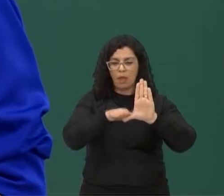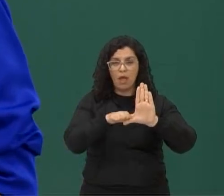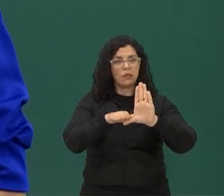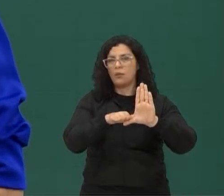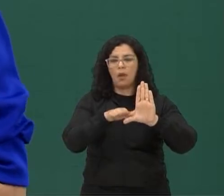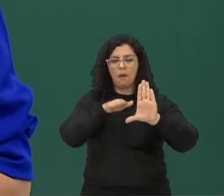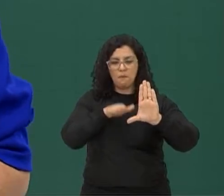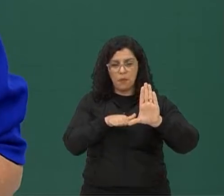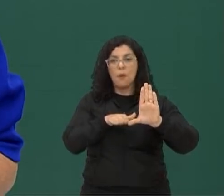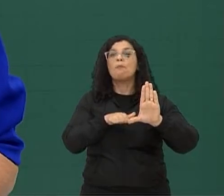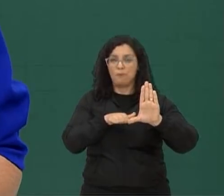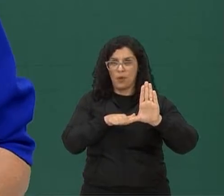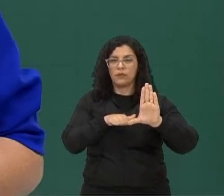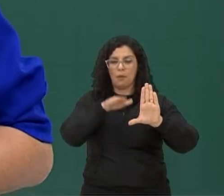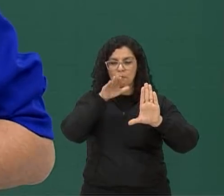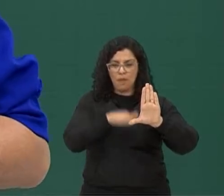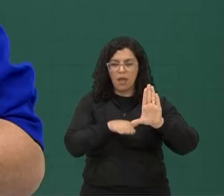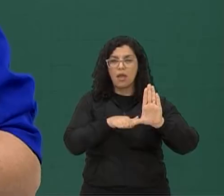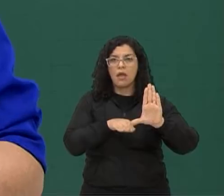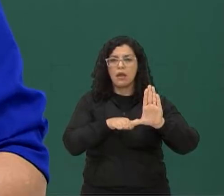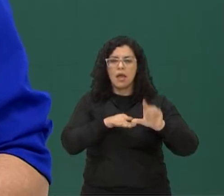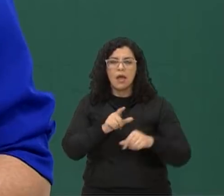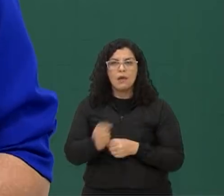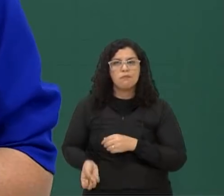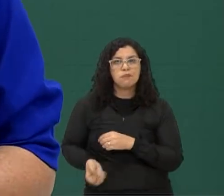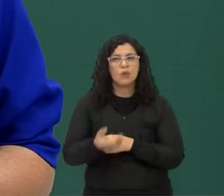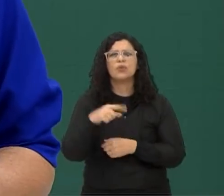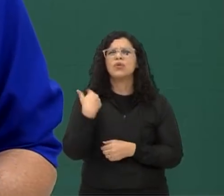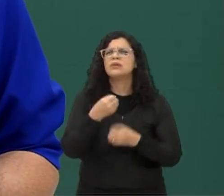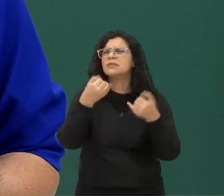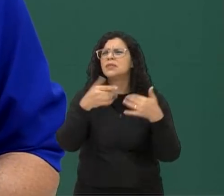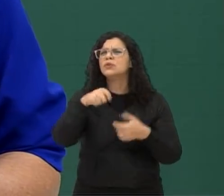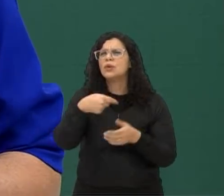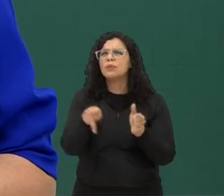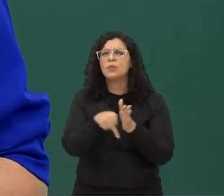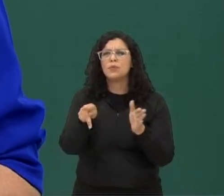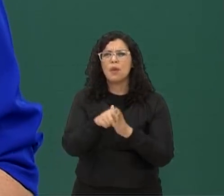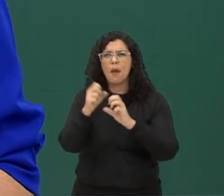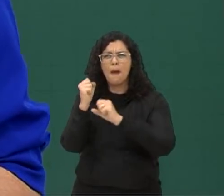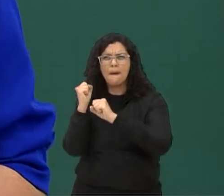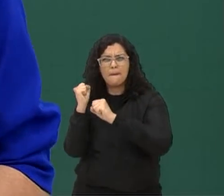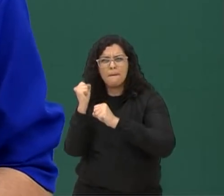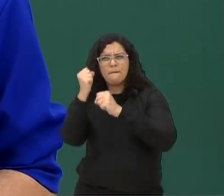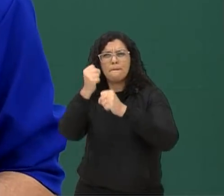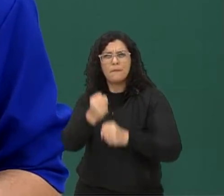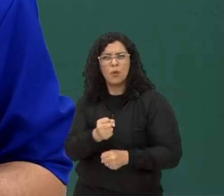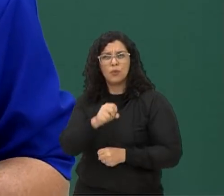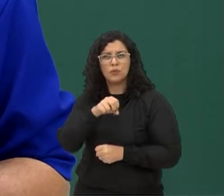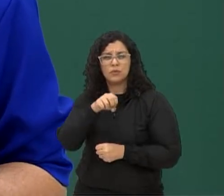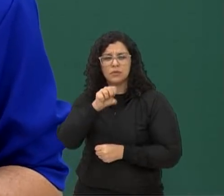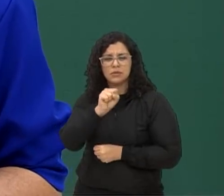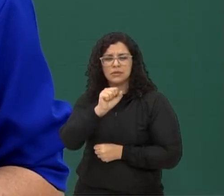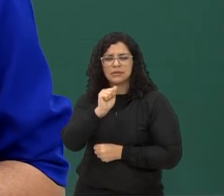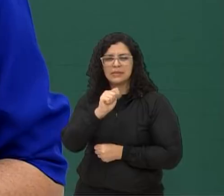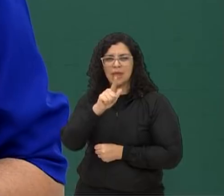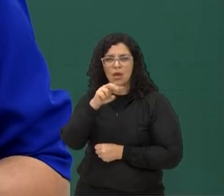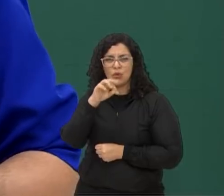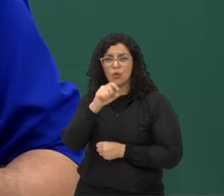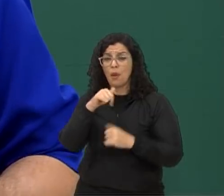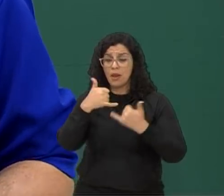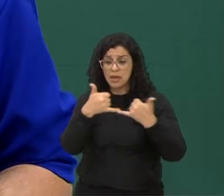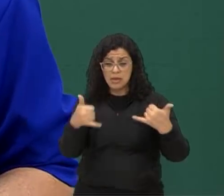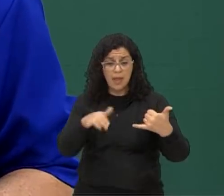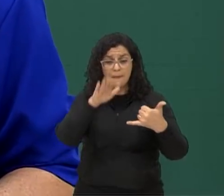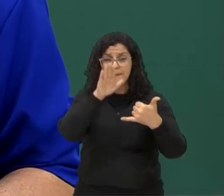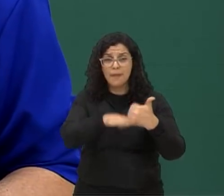linha. Como o professor Gilson lembrou, vocês lembram quando nós falamos do salto em distância, né? O atleta não podia